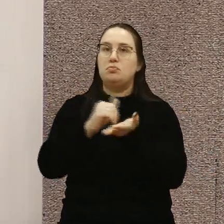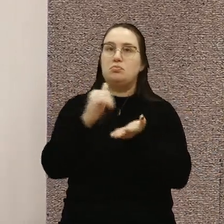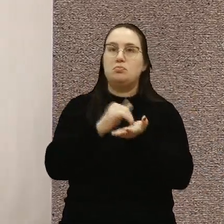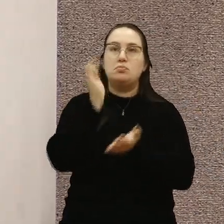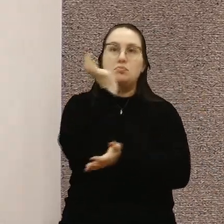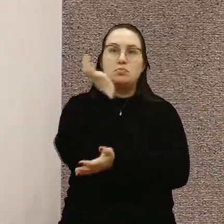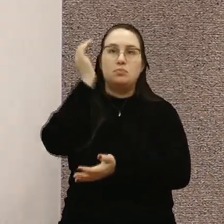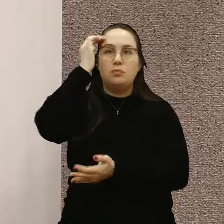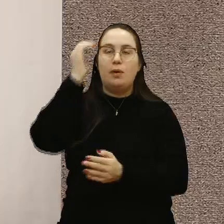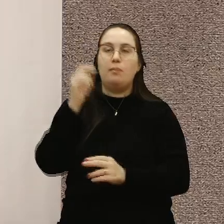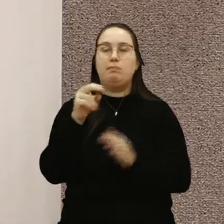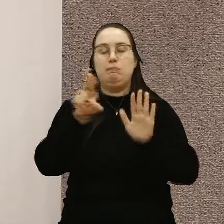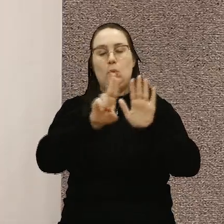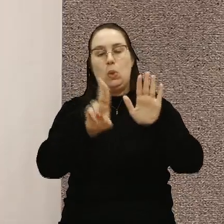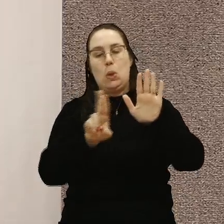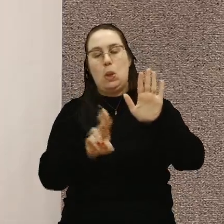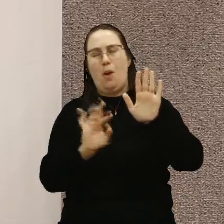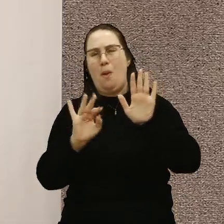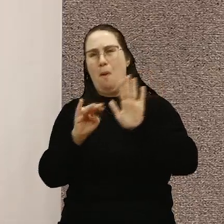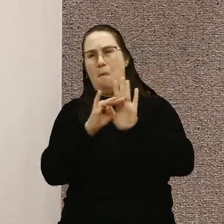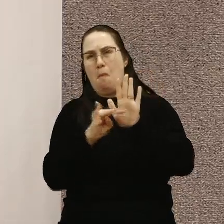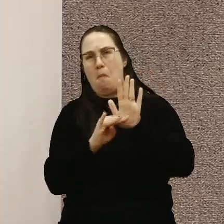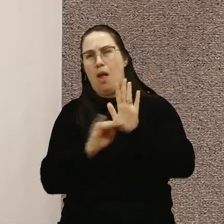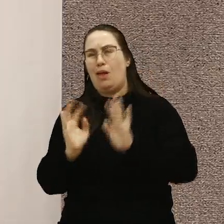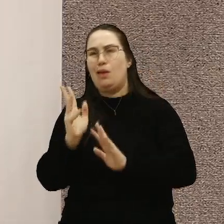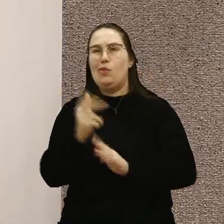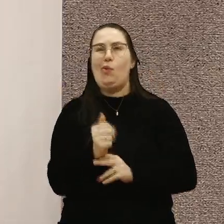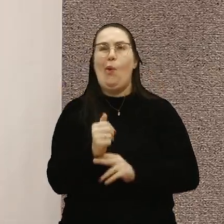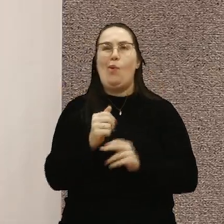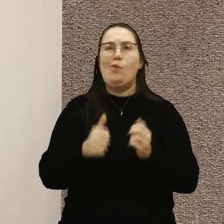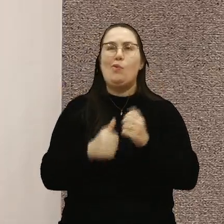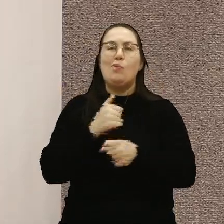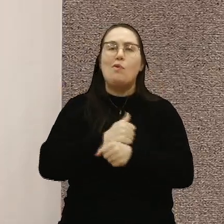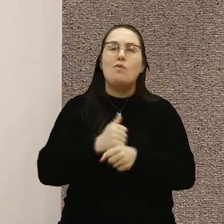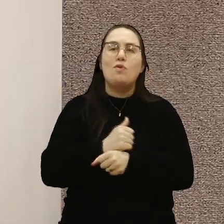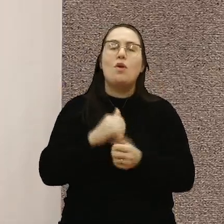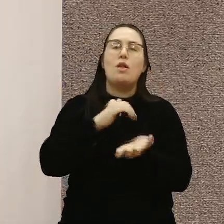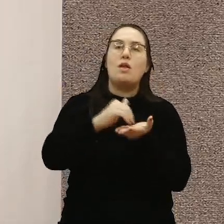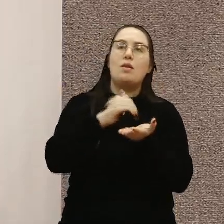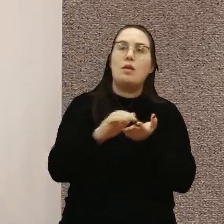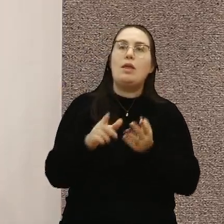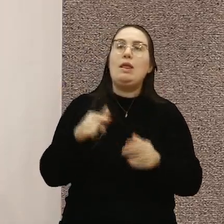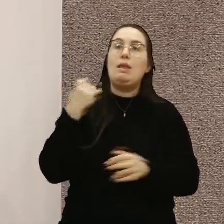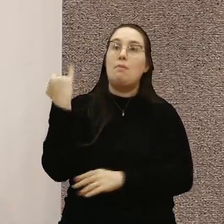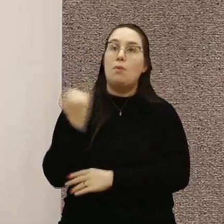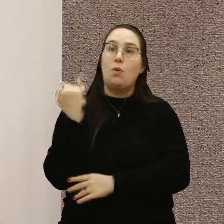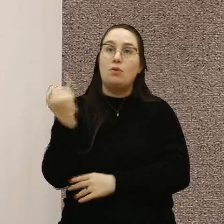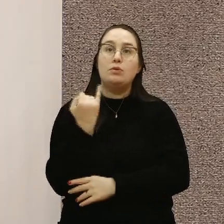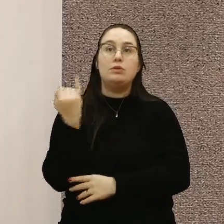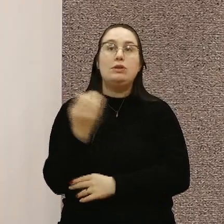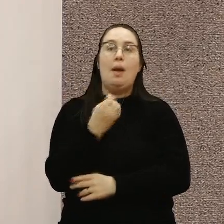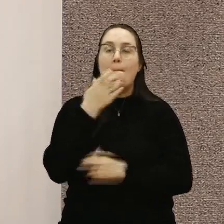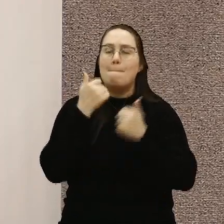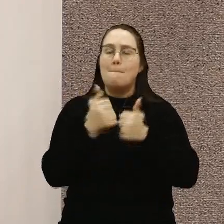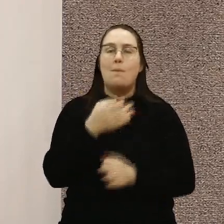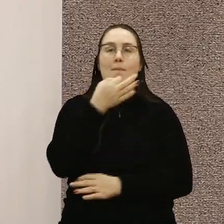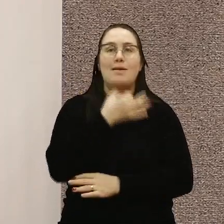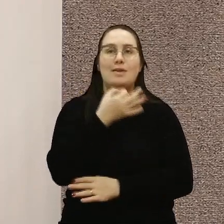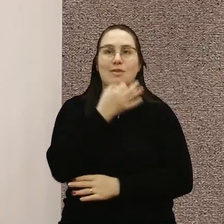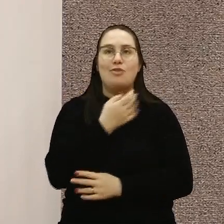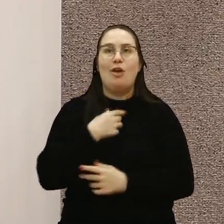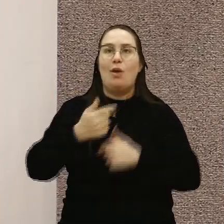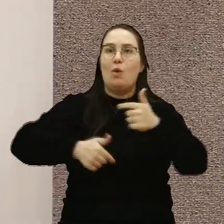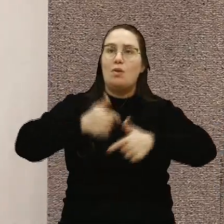não citar todos, mas a todos os profissionais da secretaria, tão importante que exerce um trabalho imprescindível para a nossa cidade, muitas vezes um